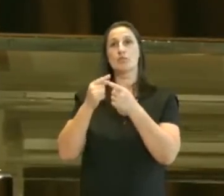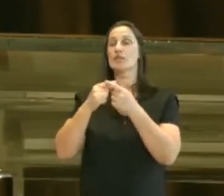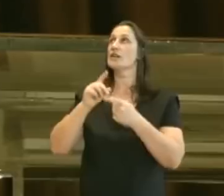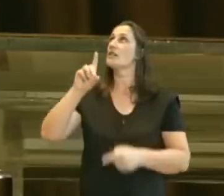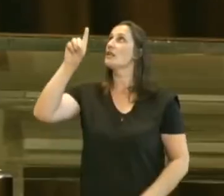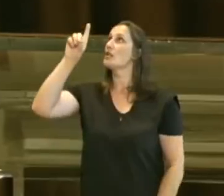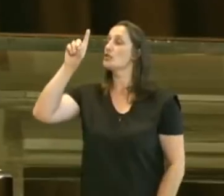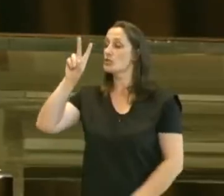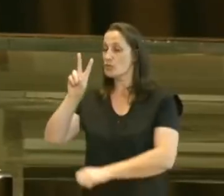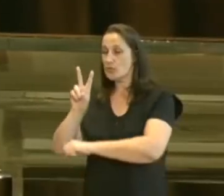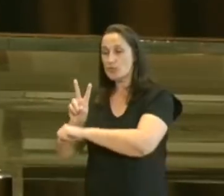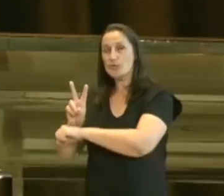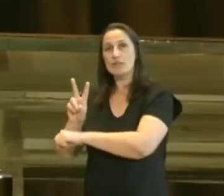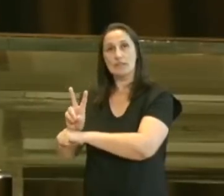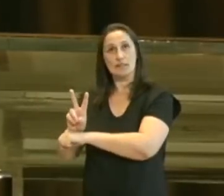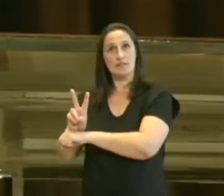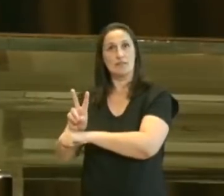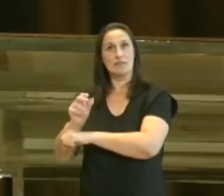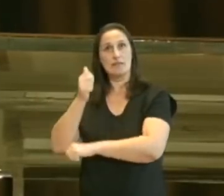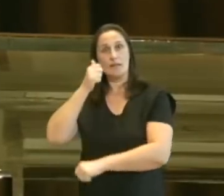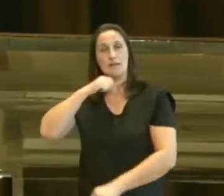tem cuidado dela.